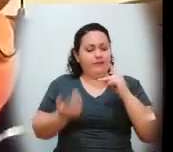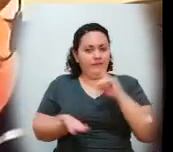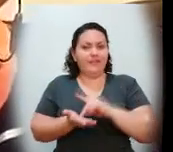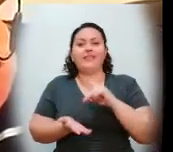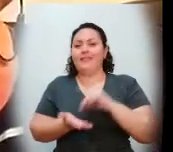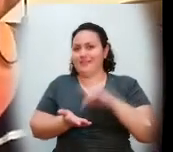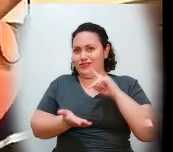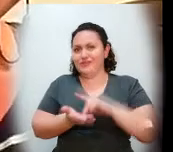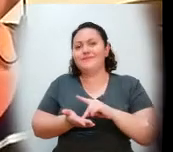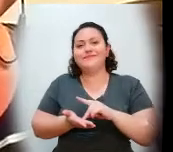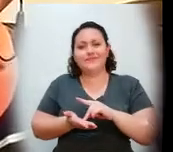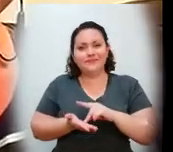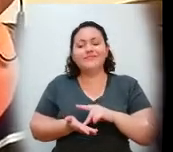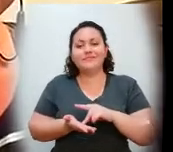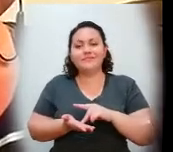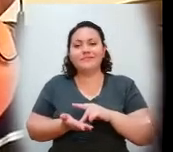né?